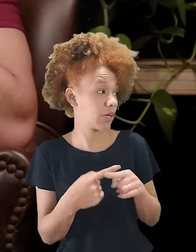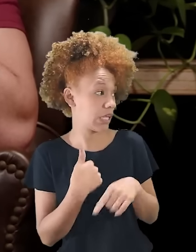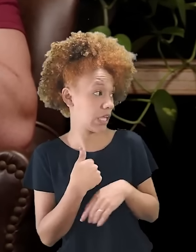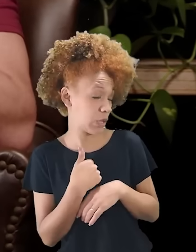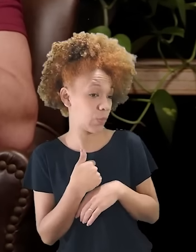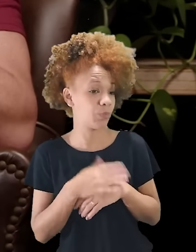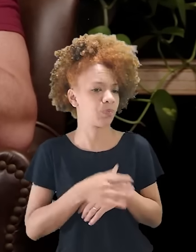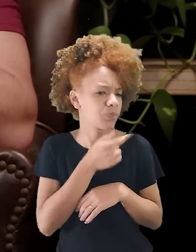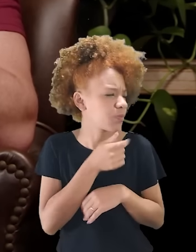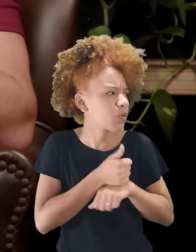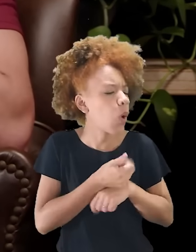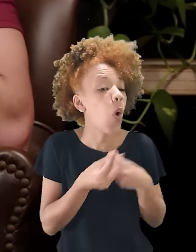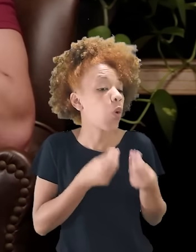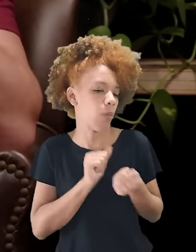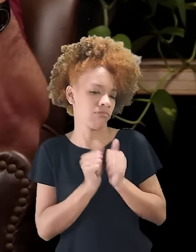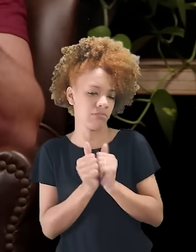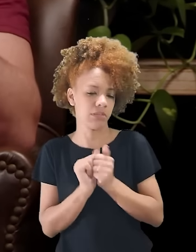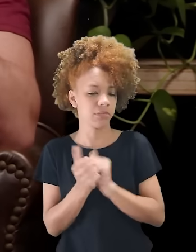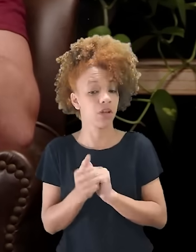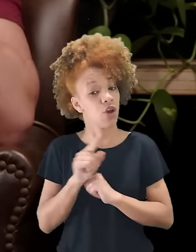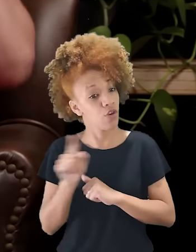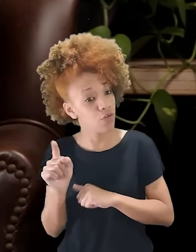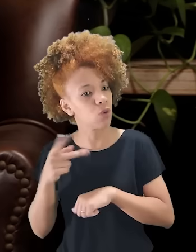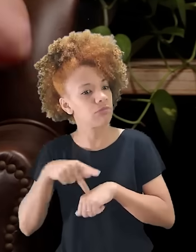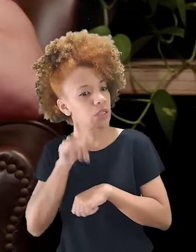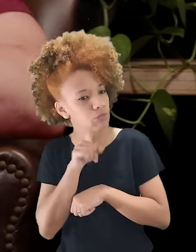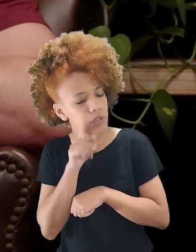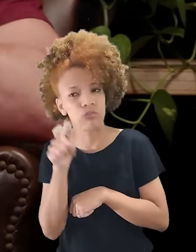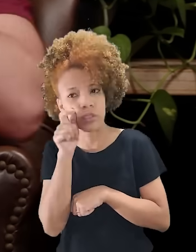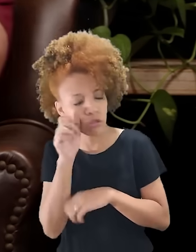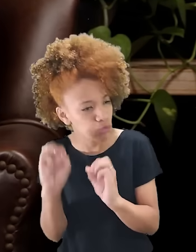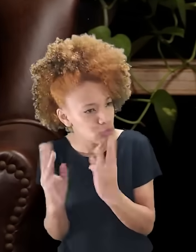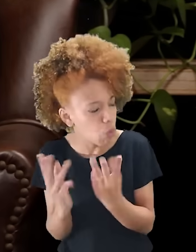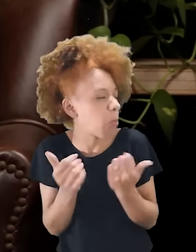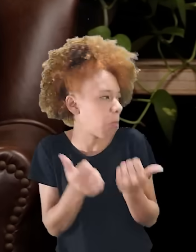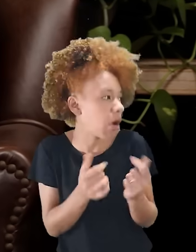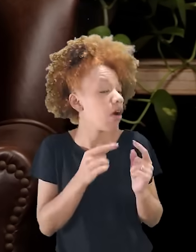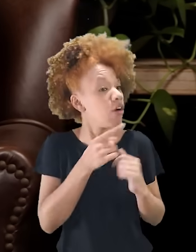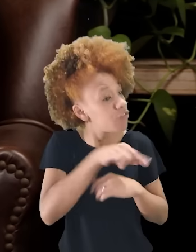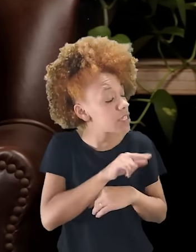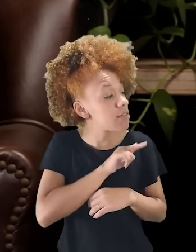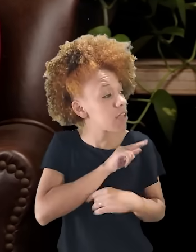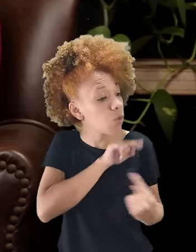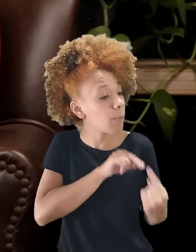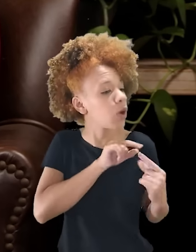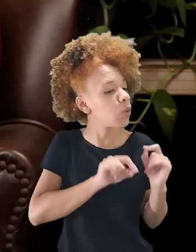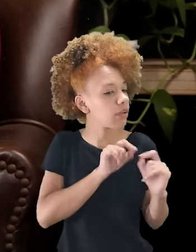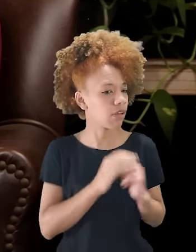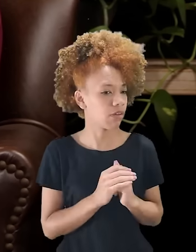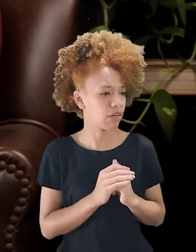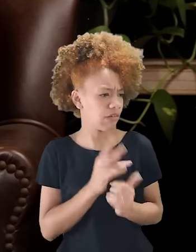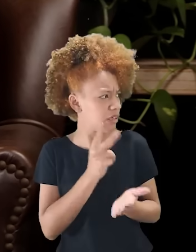eu que sou um cara comediante como é que eu me aprimoro pô tu vou paraos Estados Unidos assisto um show e tal vocês tem a ver com a coisa